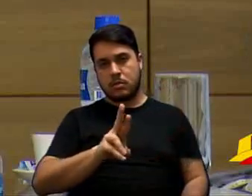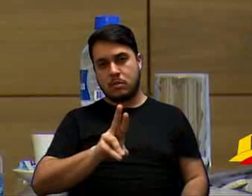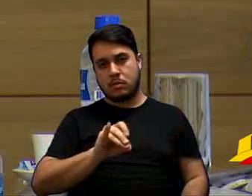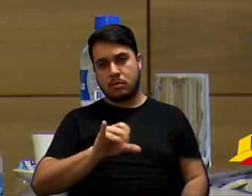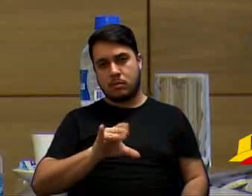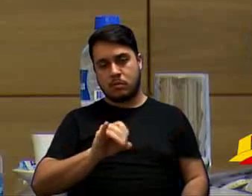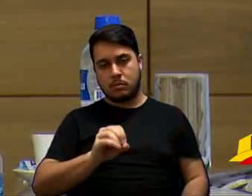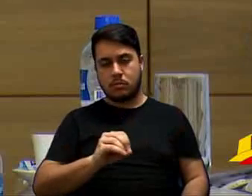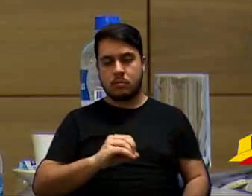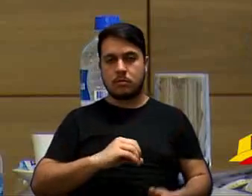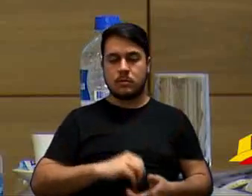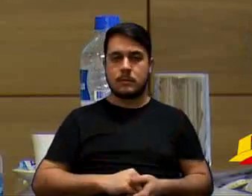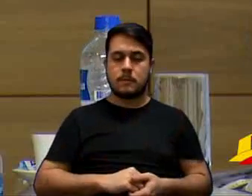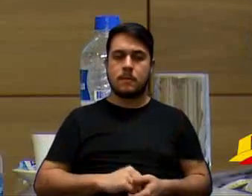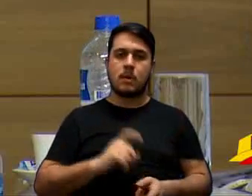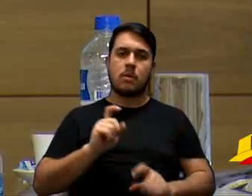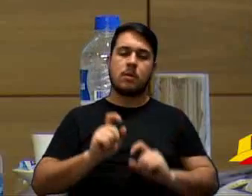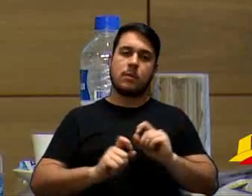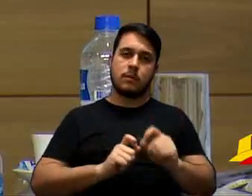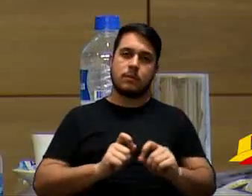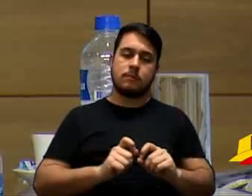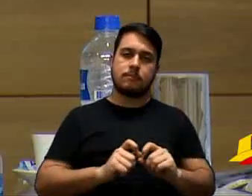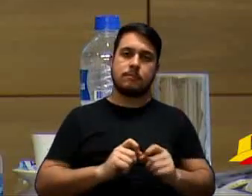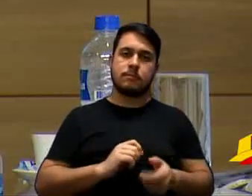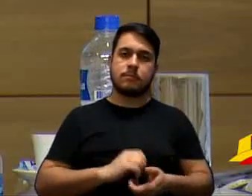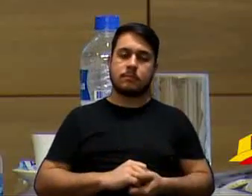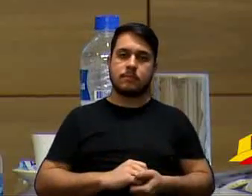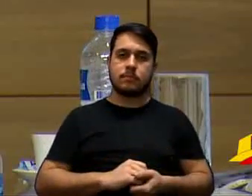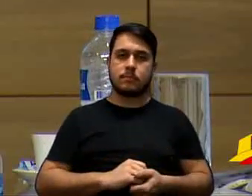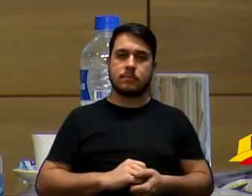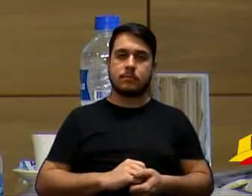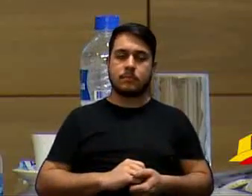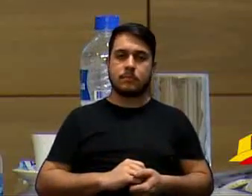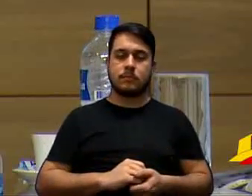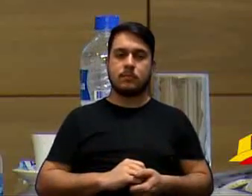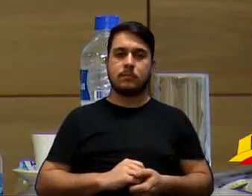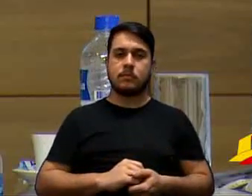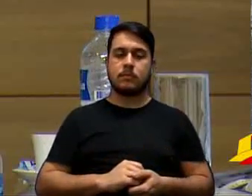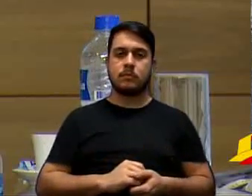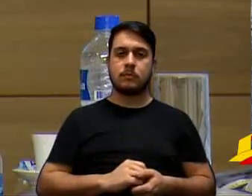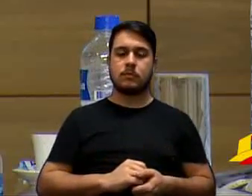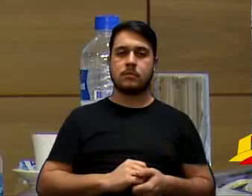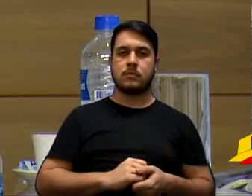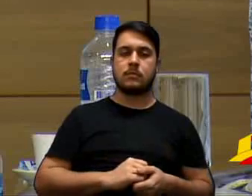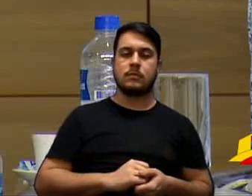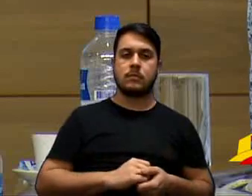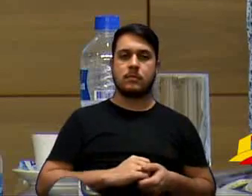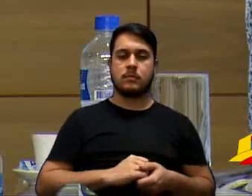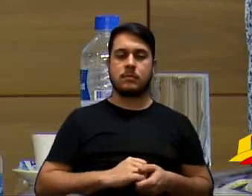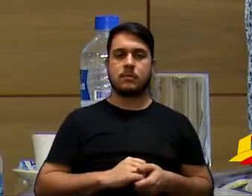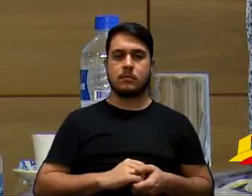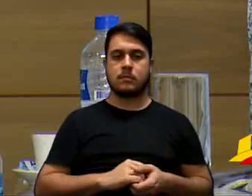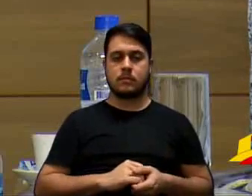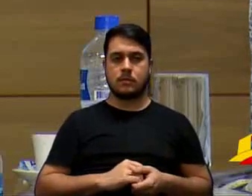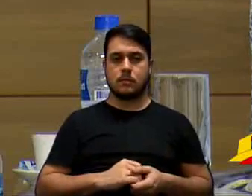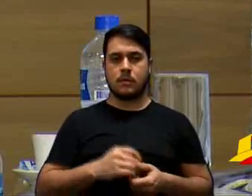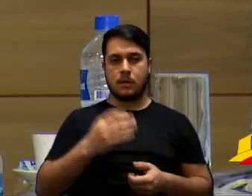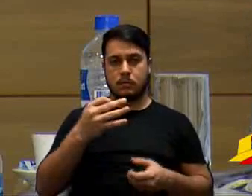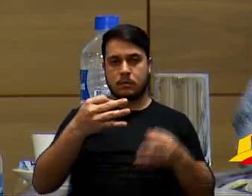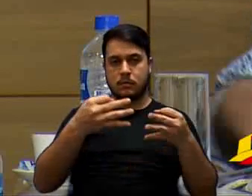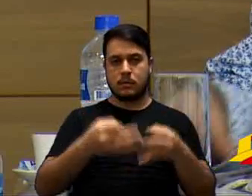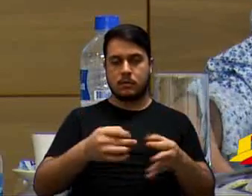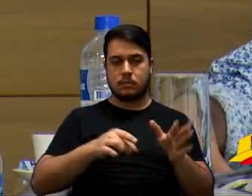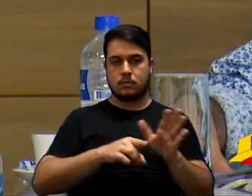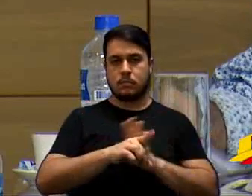assento 1 pelo executivo que é o órgão que é o órgão fiscalizador código de segurança muito bem colocado fez a questão